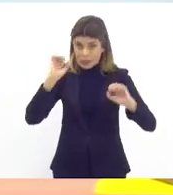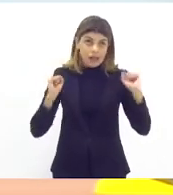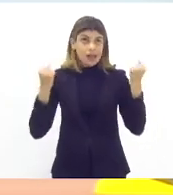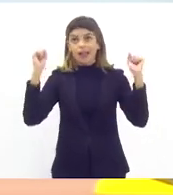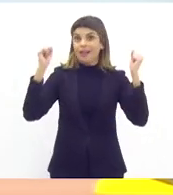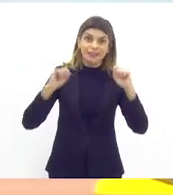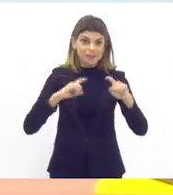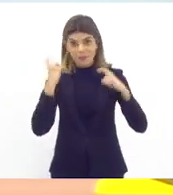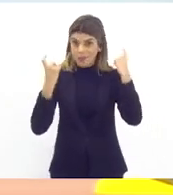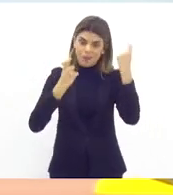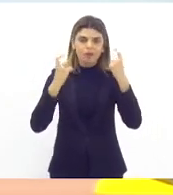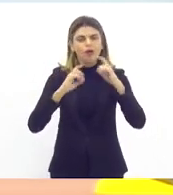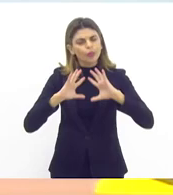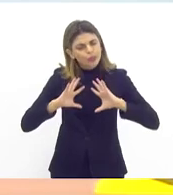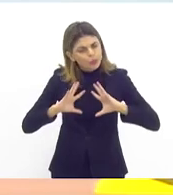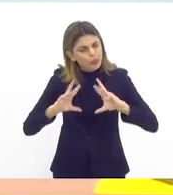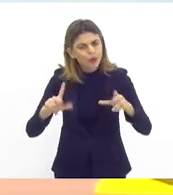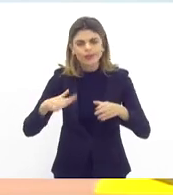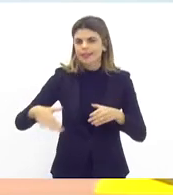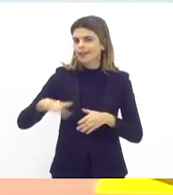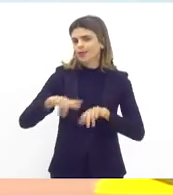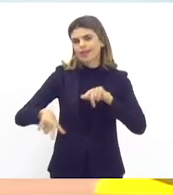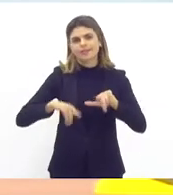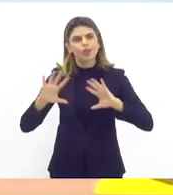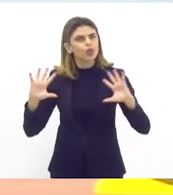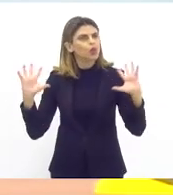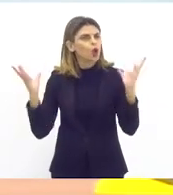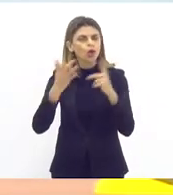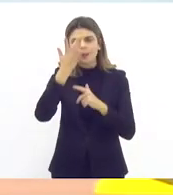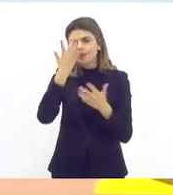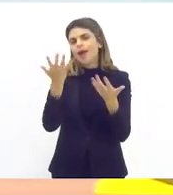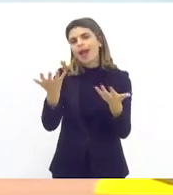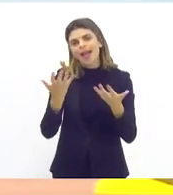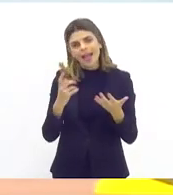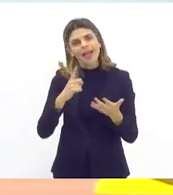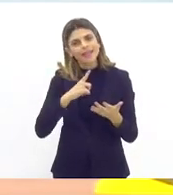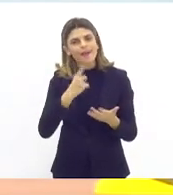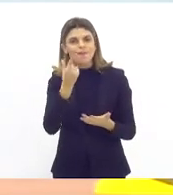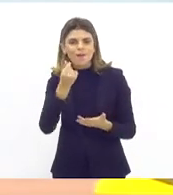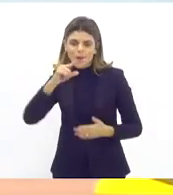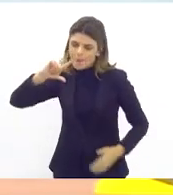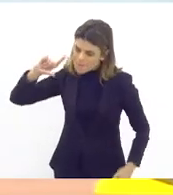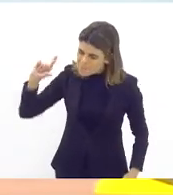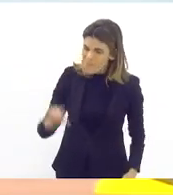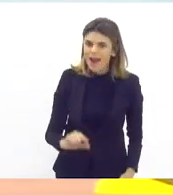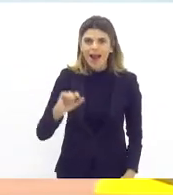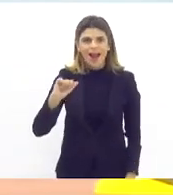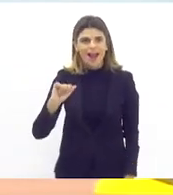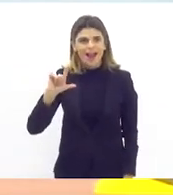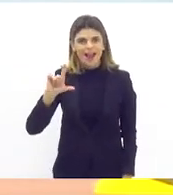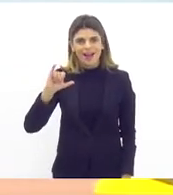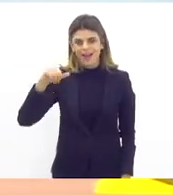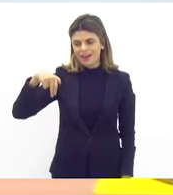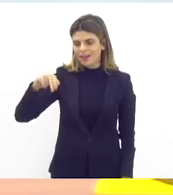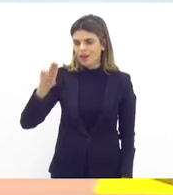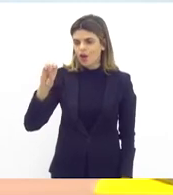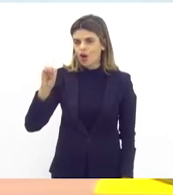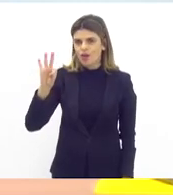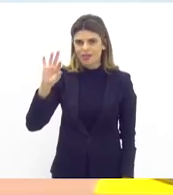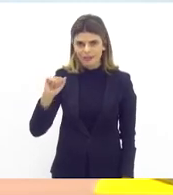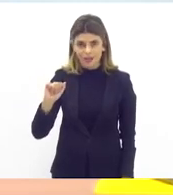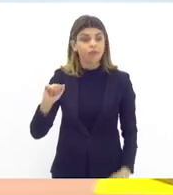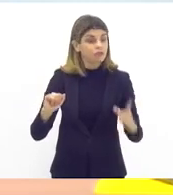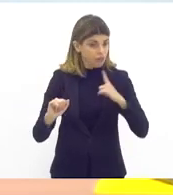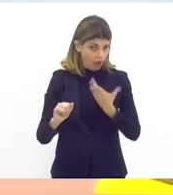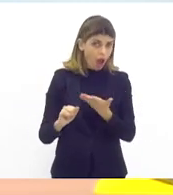se fosse tudo o setor de serviço, entendeu? Todo mundo quer ter a alíquota mais baixa, inclusive setores que têm que ter uma alíquota, têm que ter uma alíquota mais